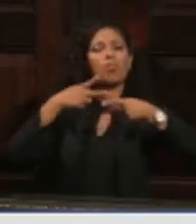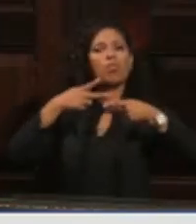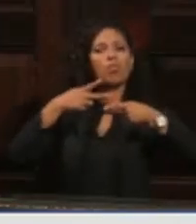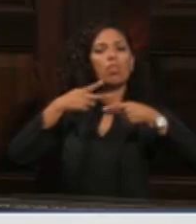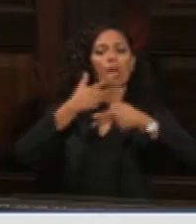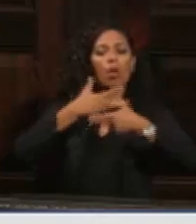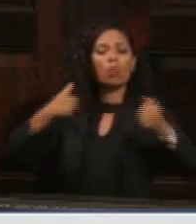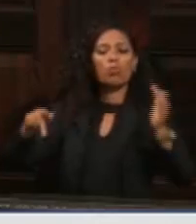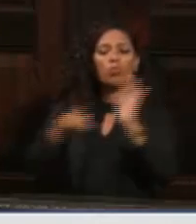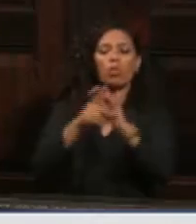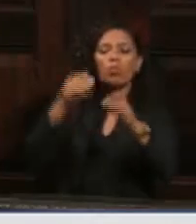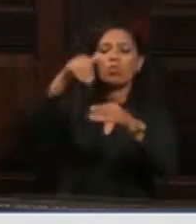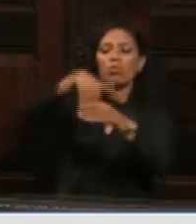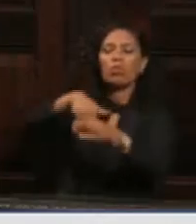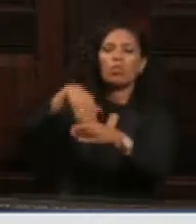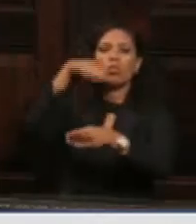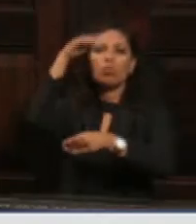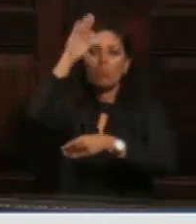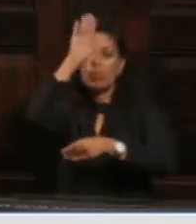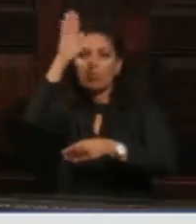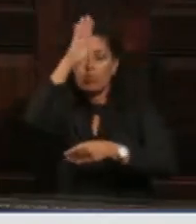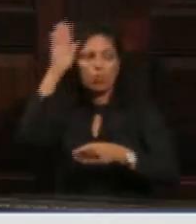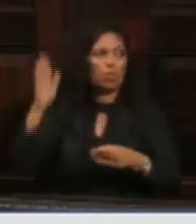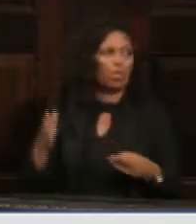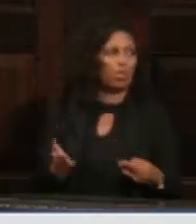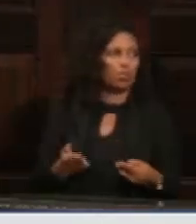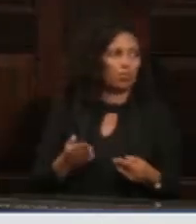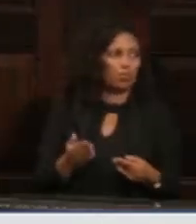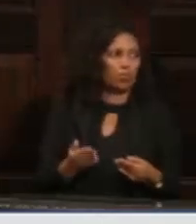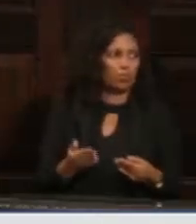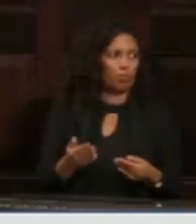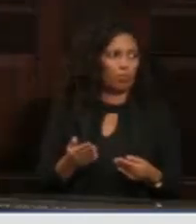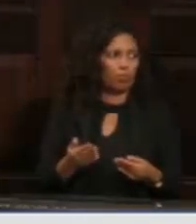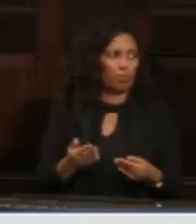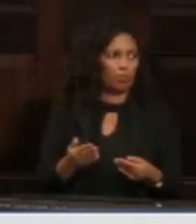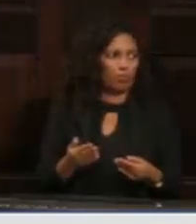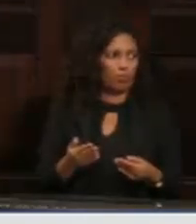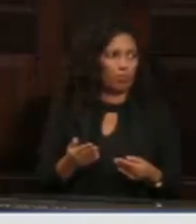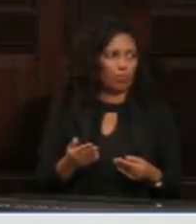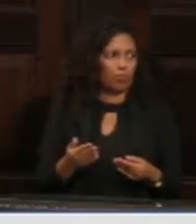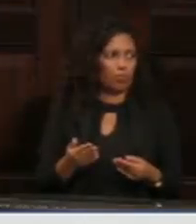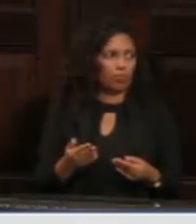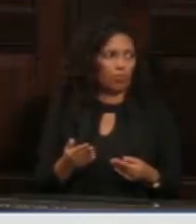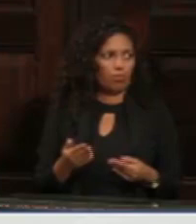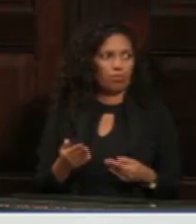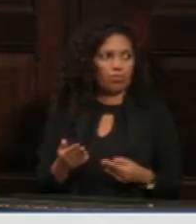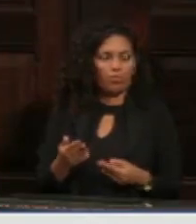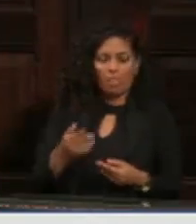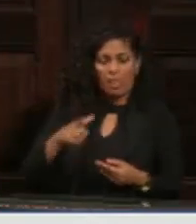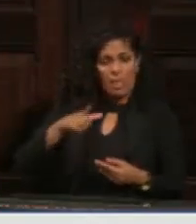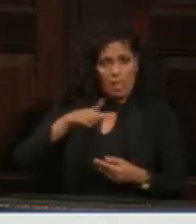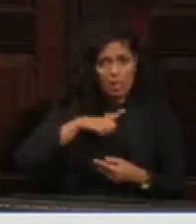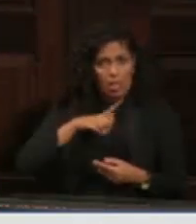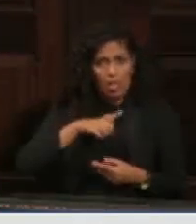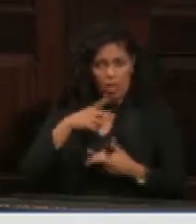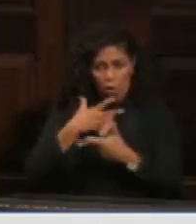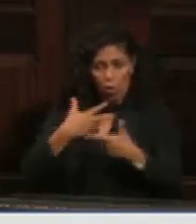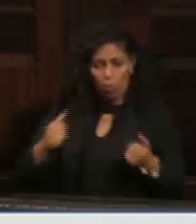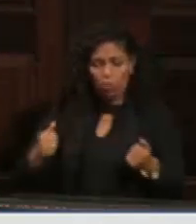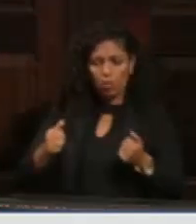o disco de campanha eleitoral do presidente Jair Bolsonaro, aliás, disco de inspiração nazista, não é? Tem uma inspiração nazista esse